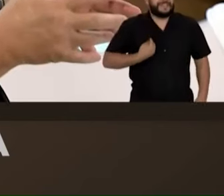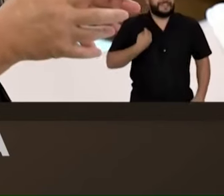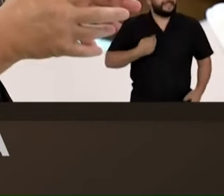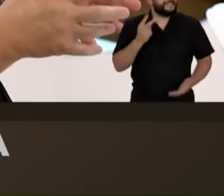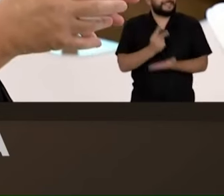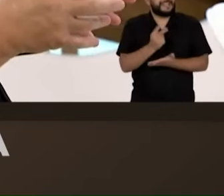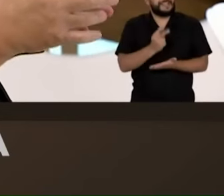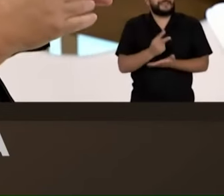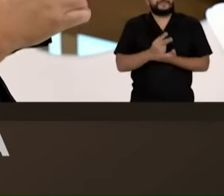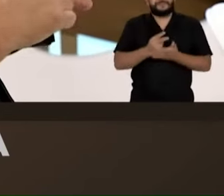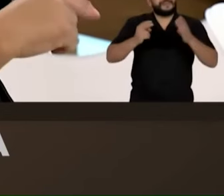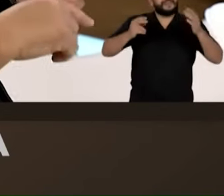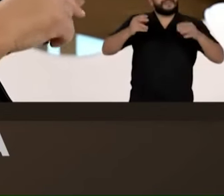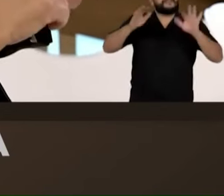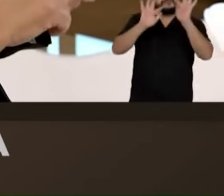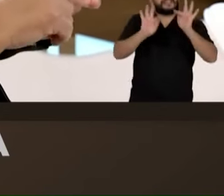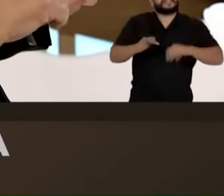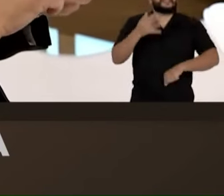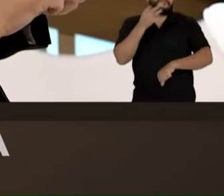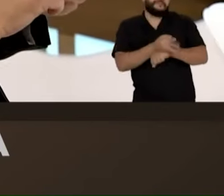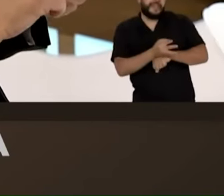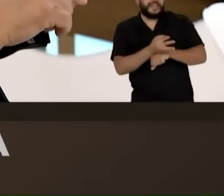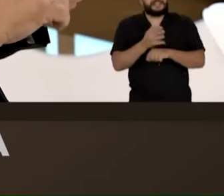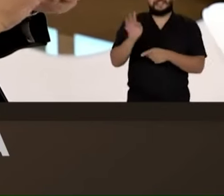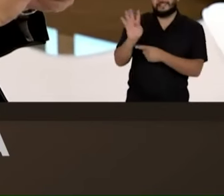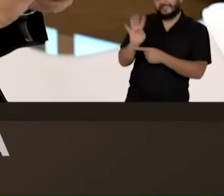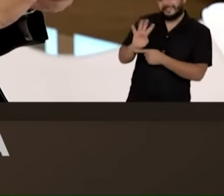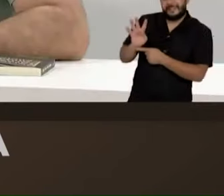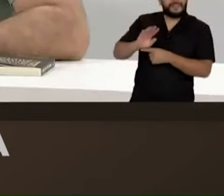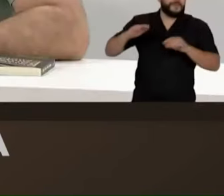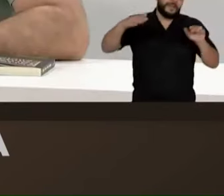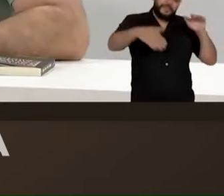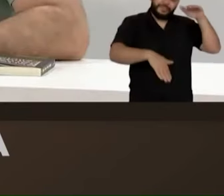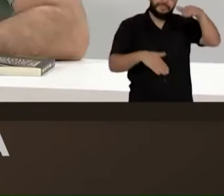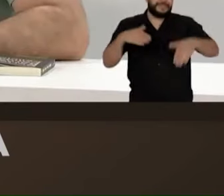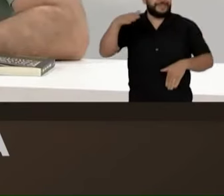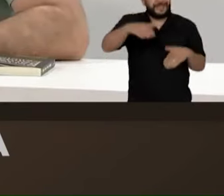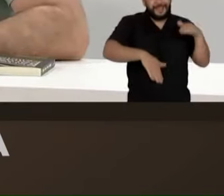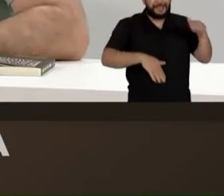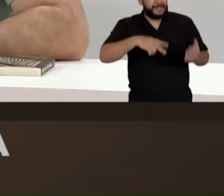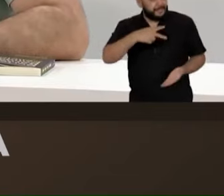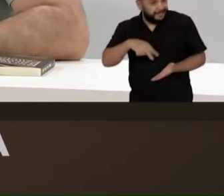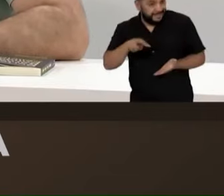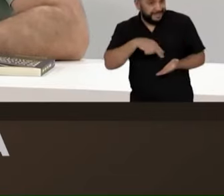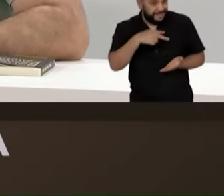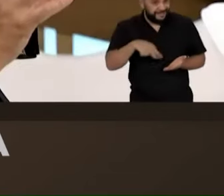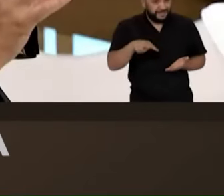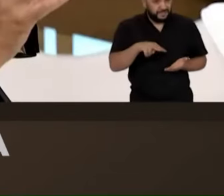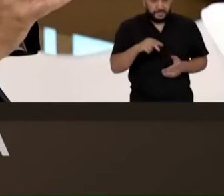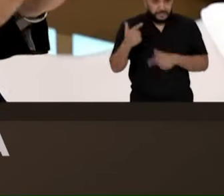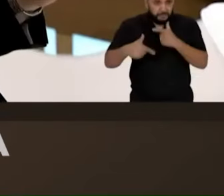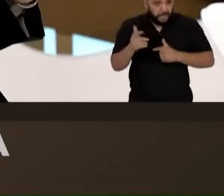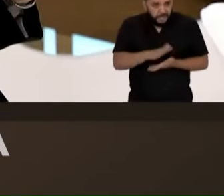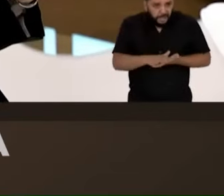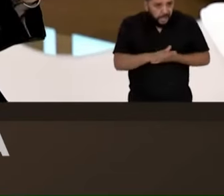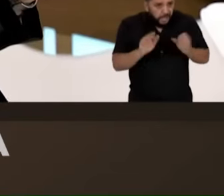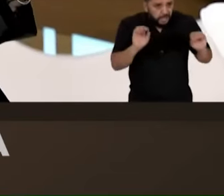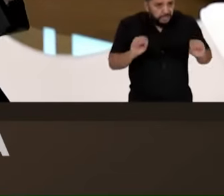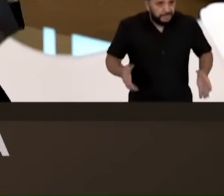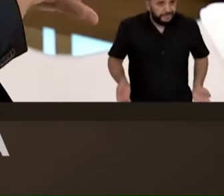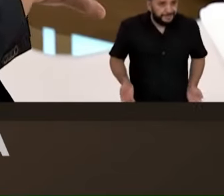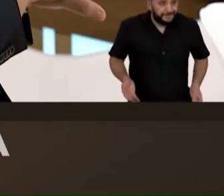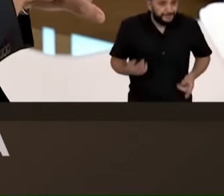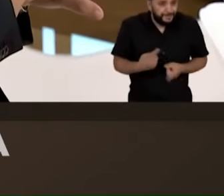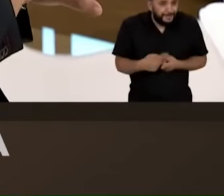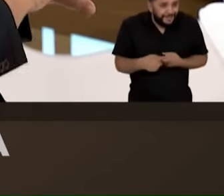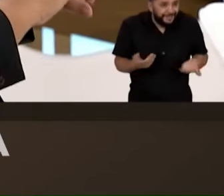férias. Isto é, ele passeia, ele vai ao cinema, ele nada, ele faz dança, mas só não trabalha. Porque o local